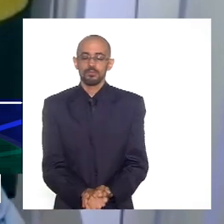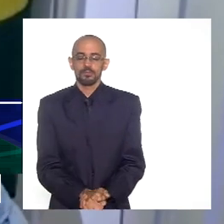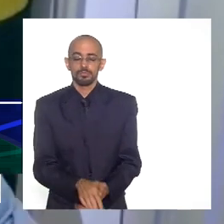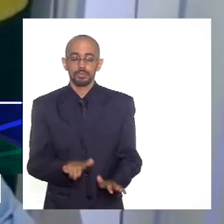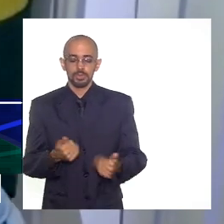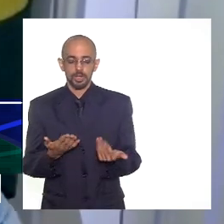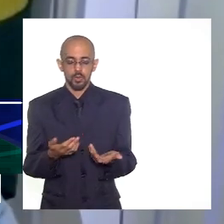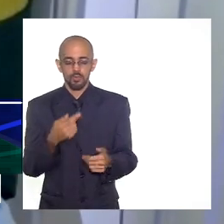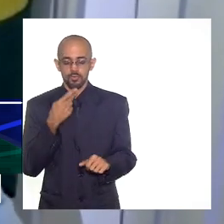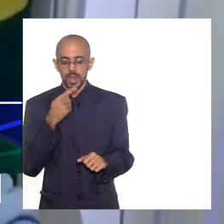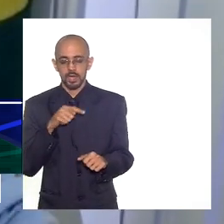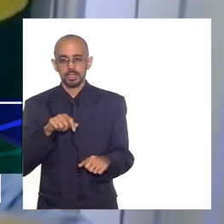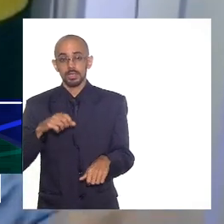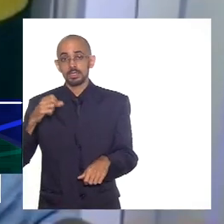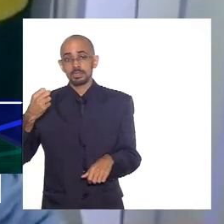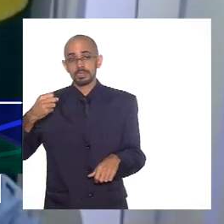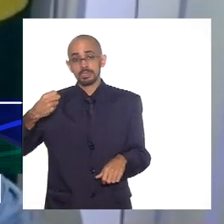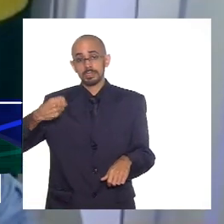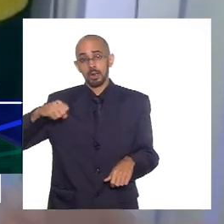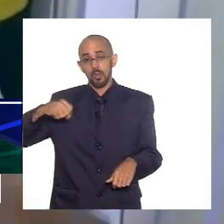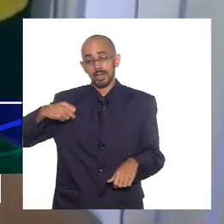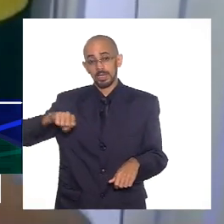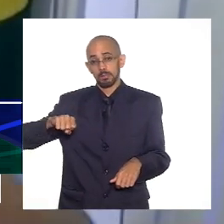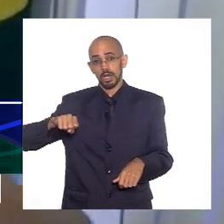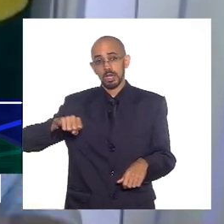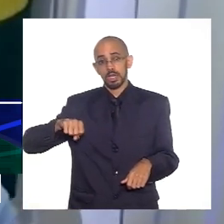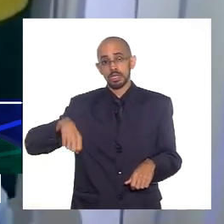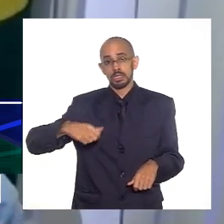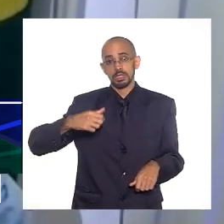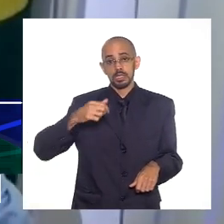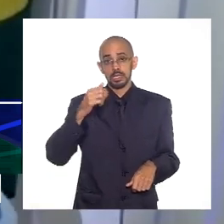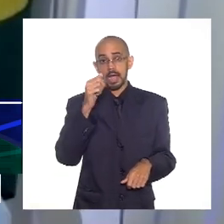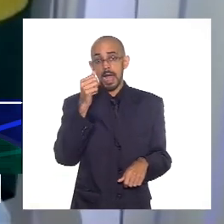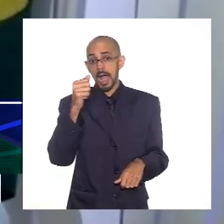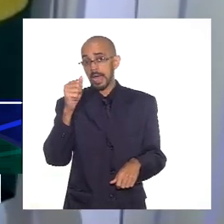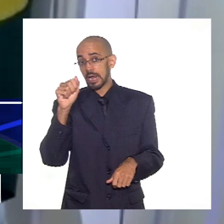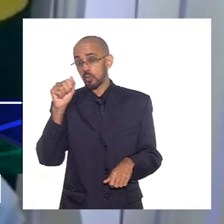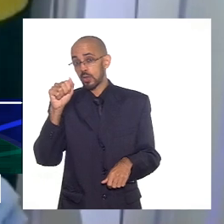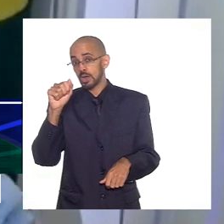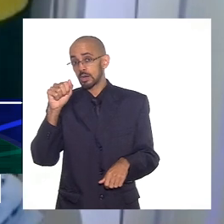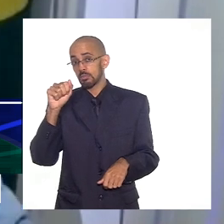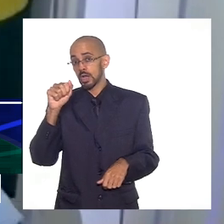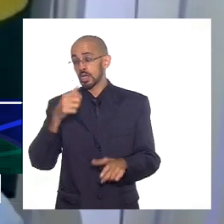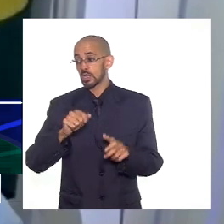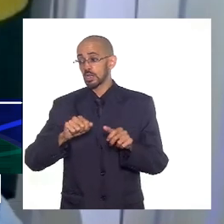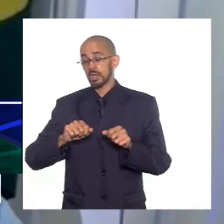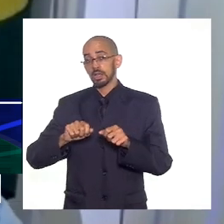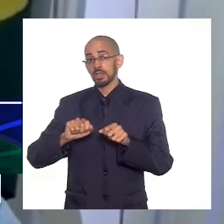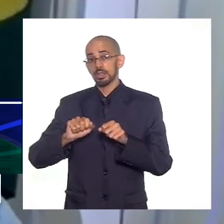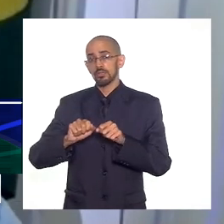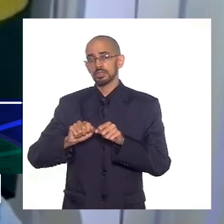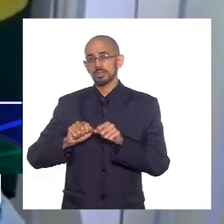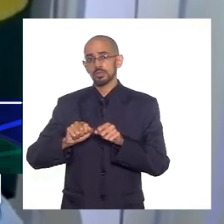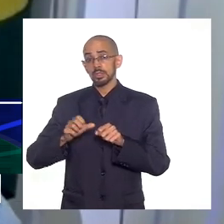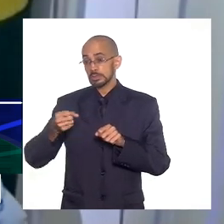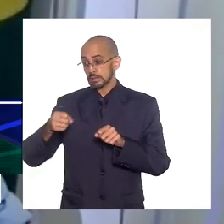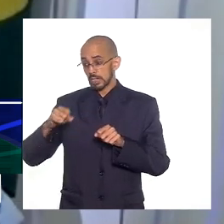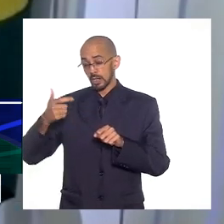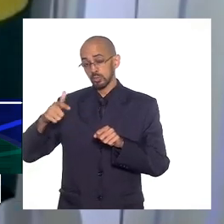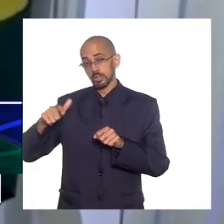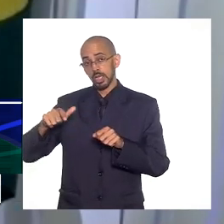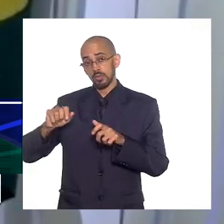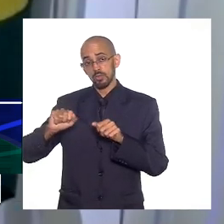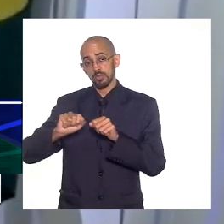que em Saquarema e Araruama, e volta à luta do CEP lá, né, sem que haja o atendimento a essas variáveis, a